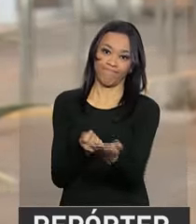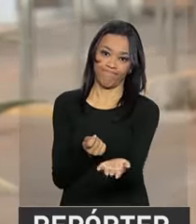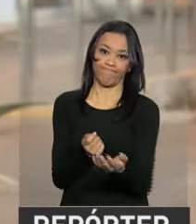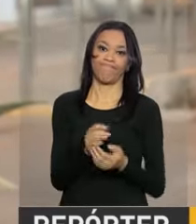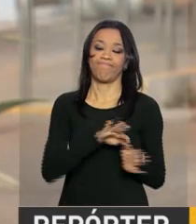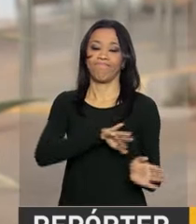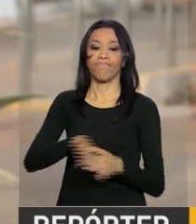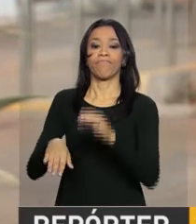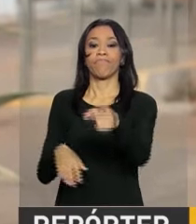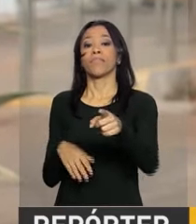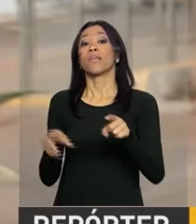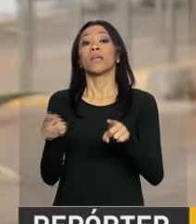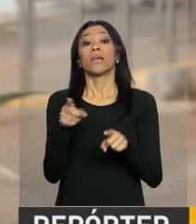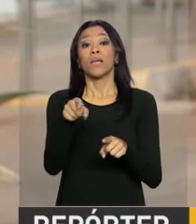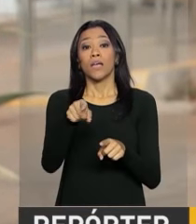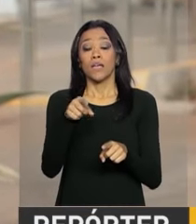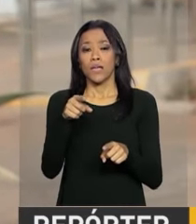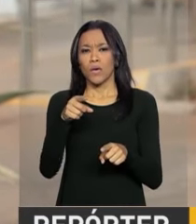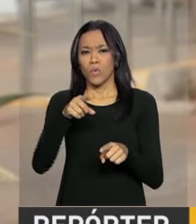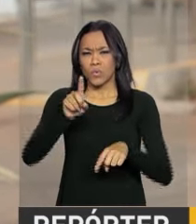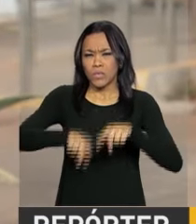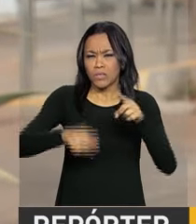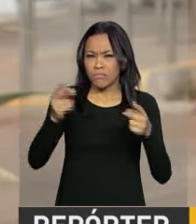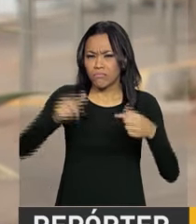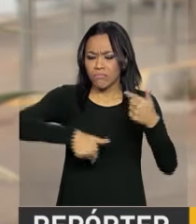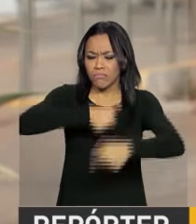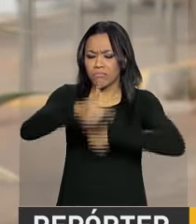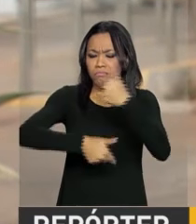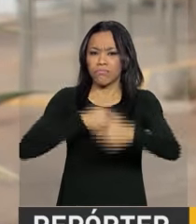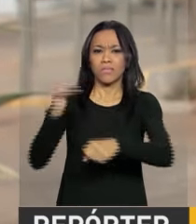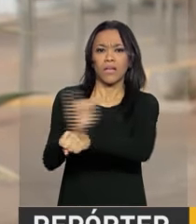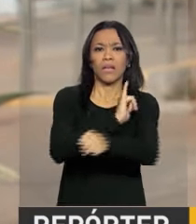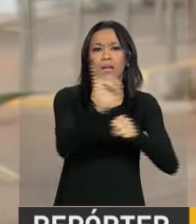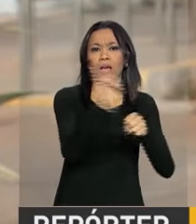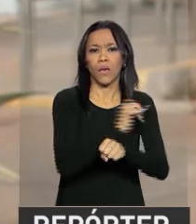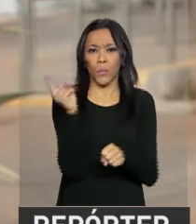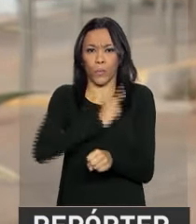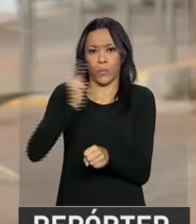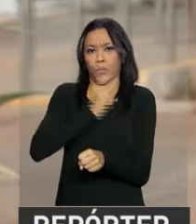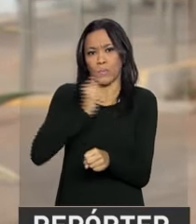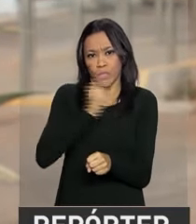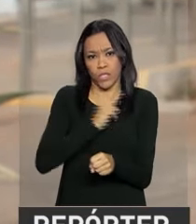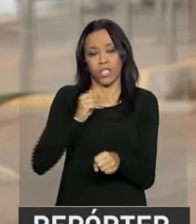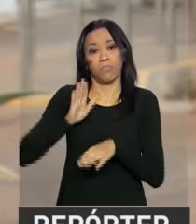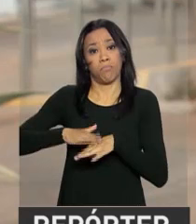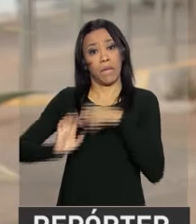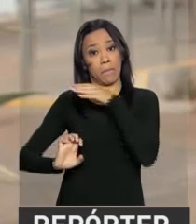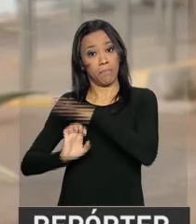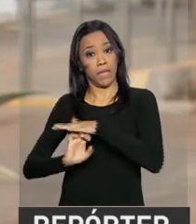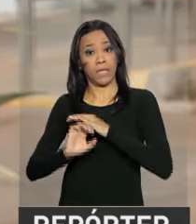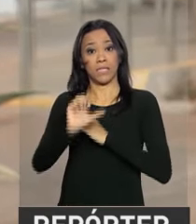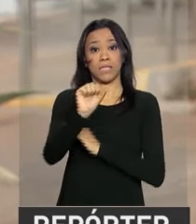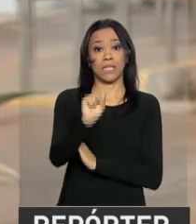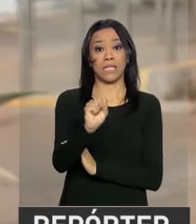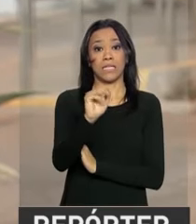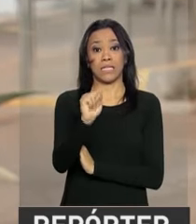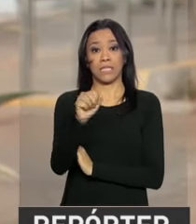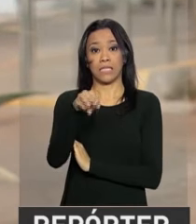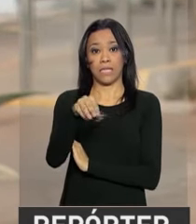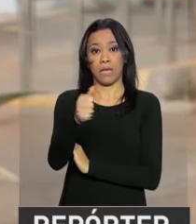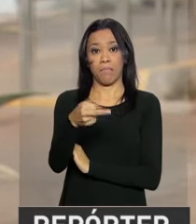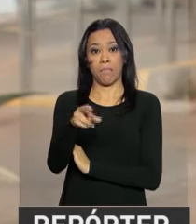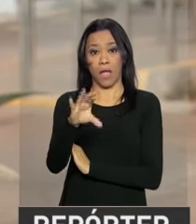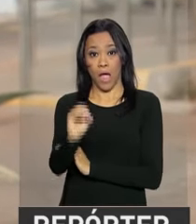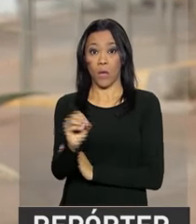interfederativo quer que as ações consideradas emergenciais sejam finalizadas pela Samarco antes do início do período chuvoso por